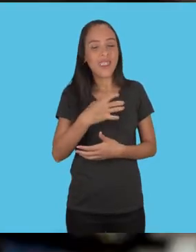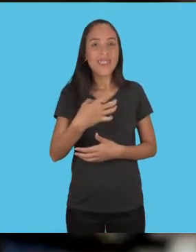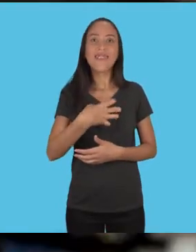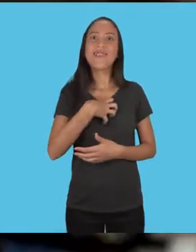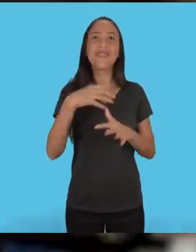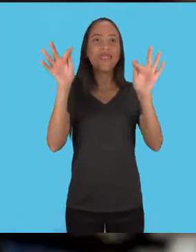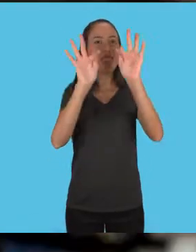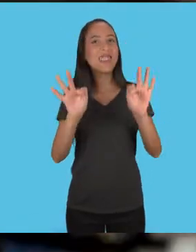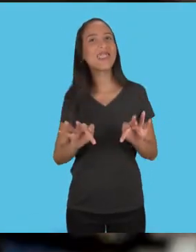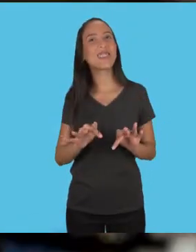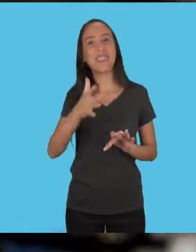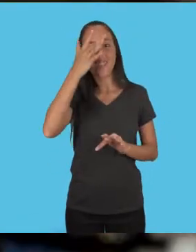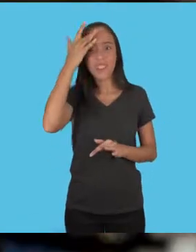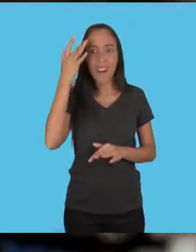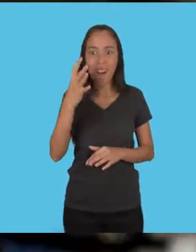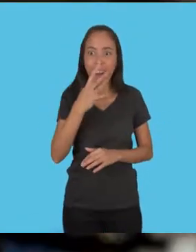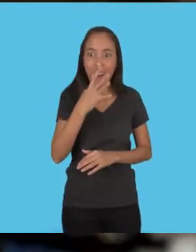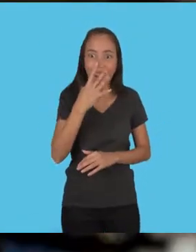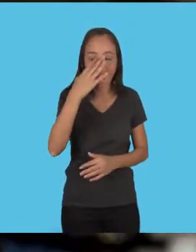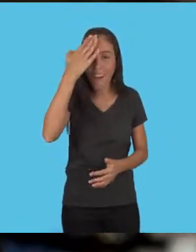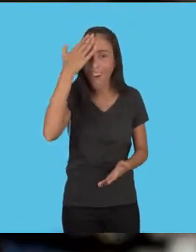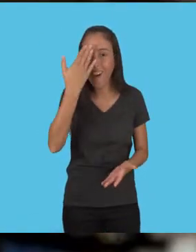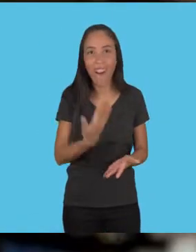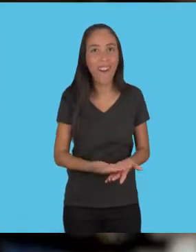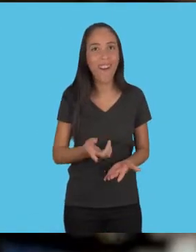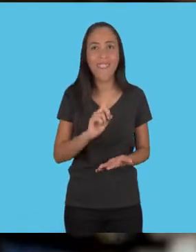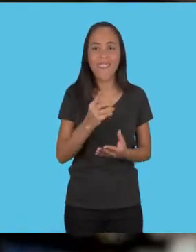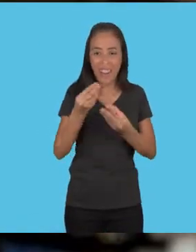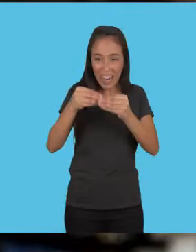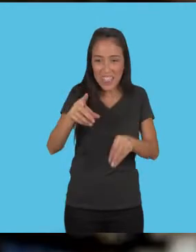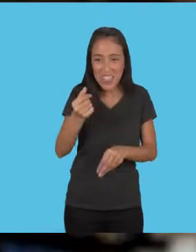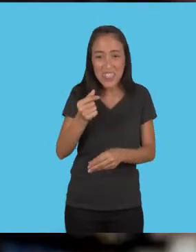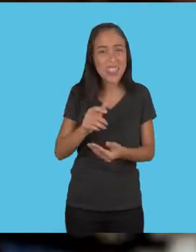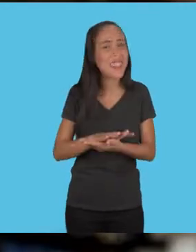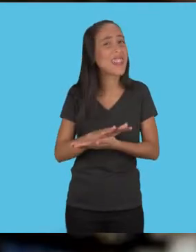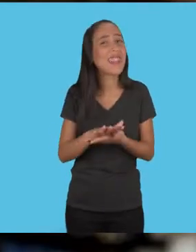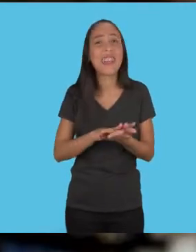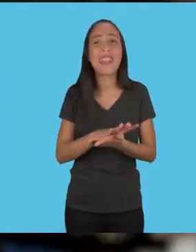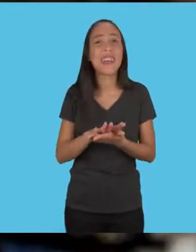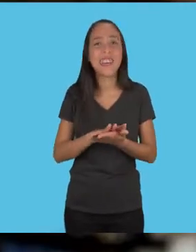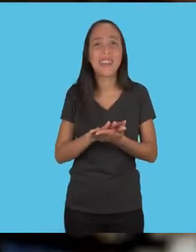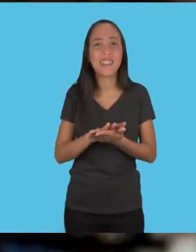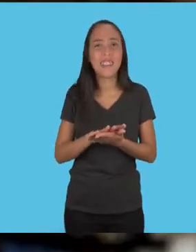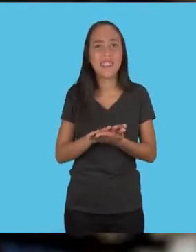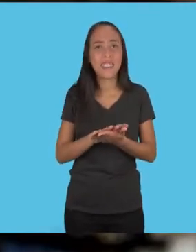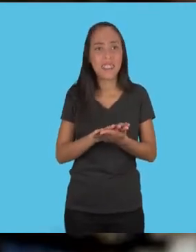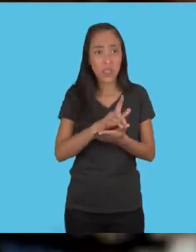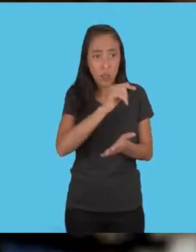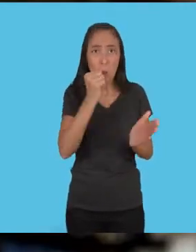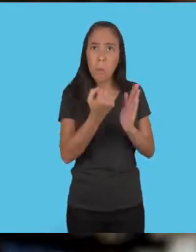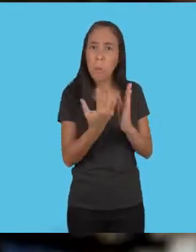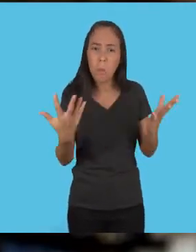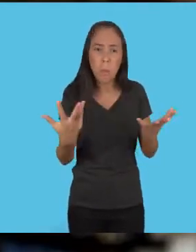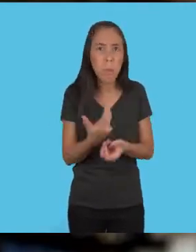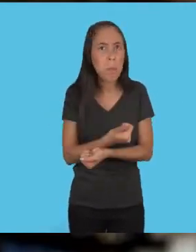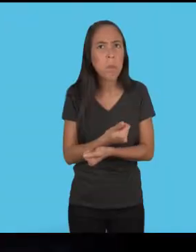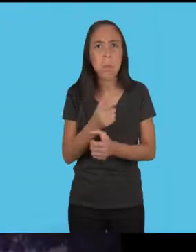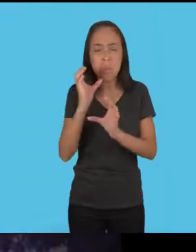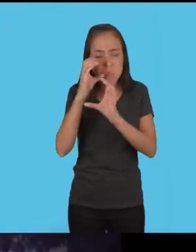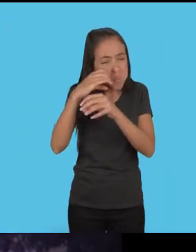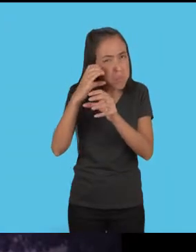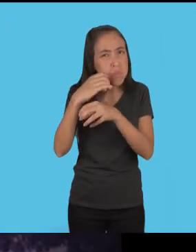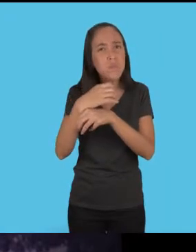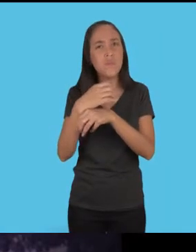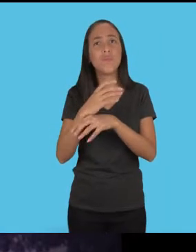feliz, o pessoal ficou besta de ver, né? Não gastou um tostão e eram excelentes microscópios, na verdade, né?